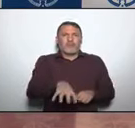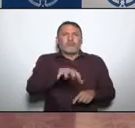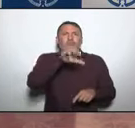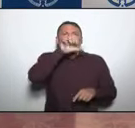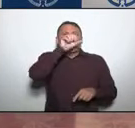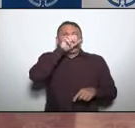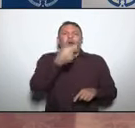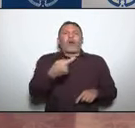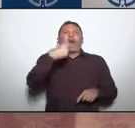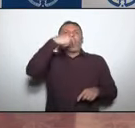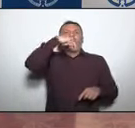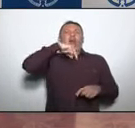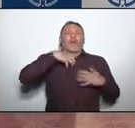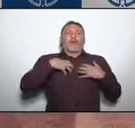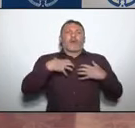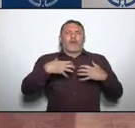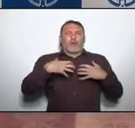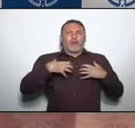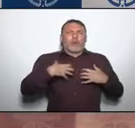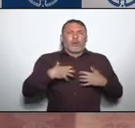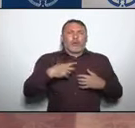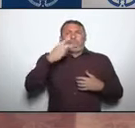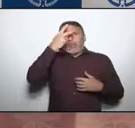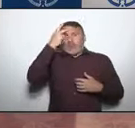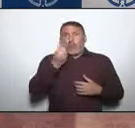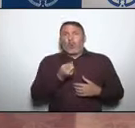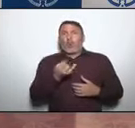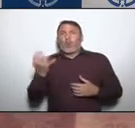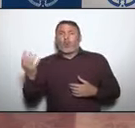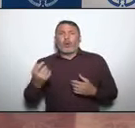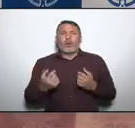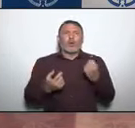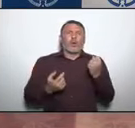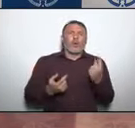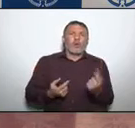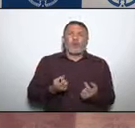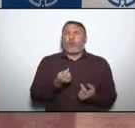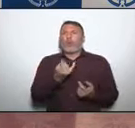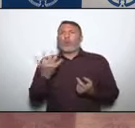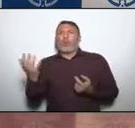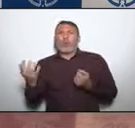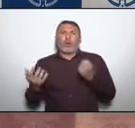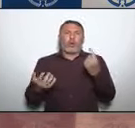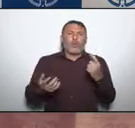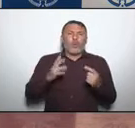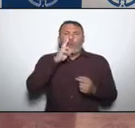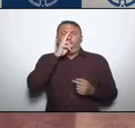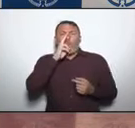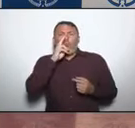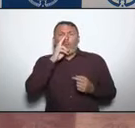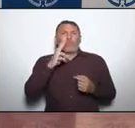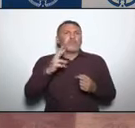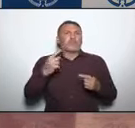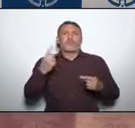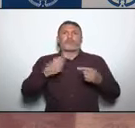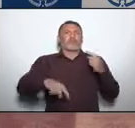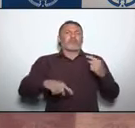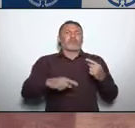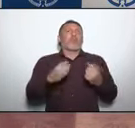ou há um plano para que essa quantidade de respiradores seja aumentada? Como é que está isso? Olha,